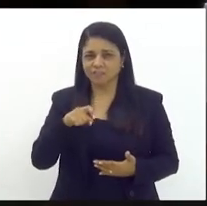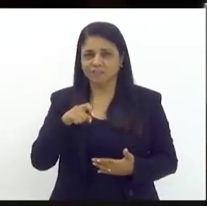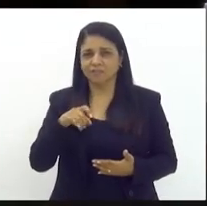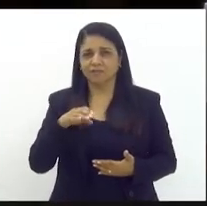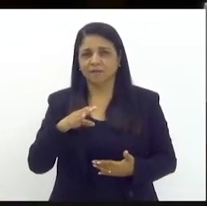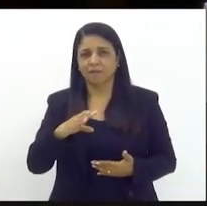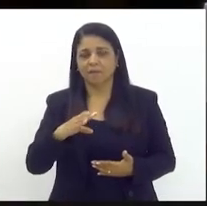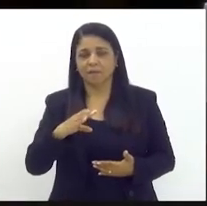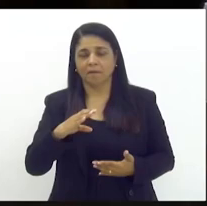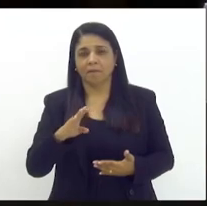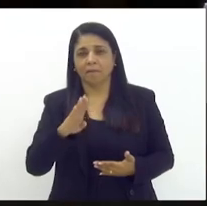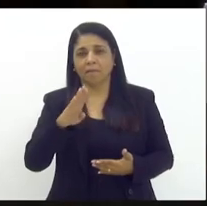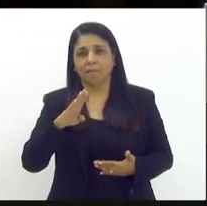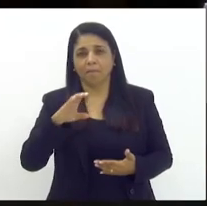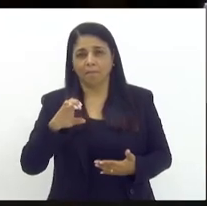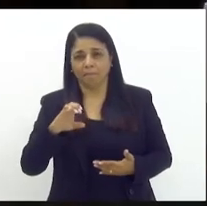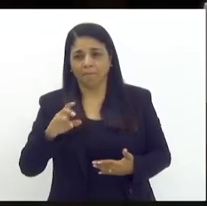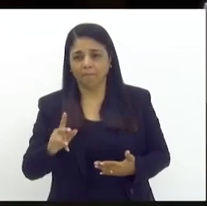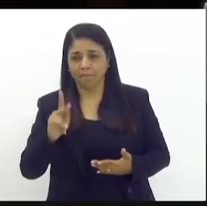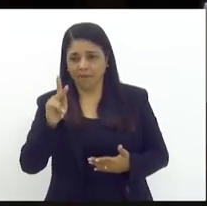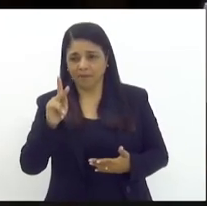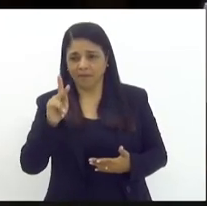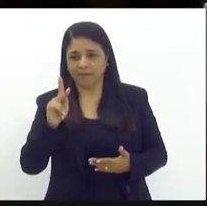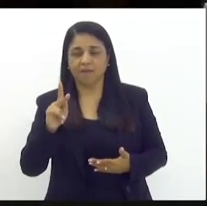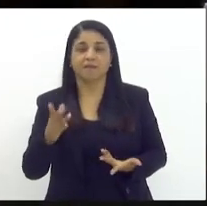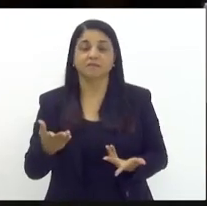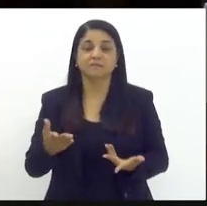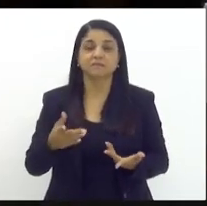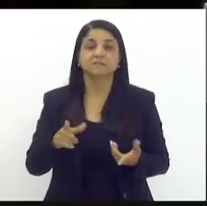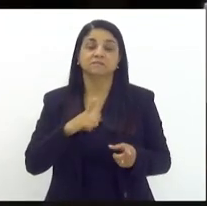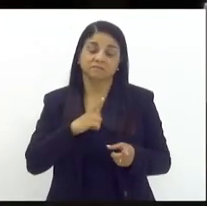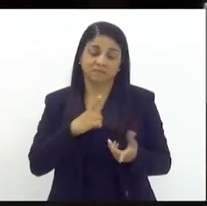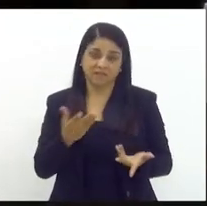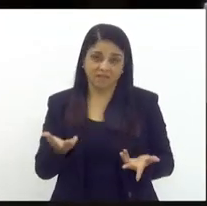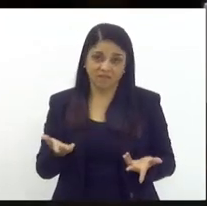sabe porque porque quem é pobre ganha uma